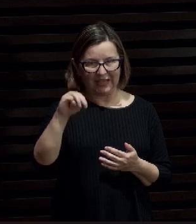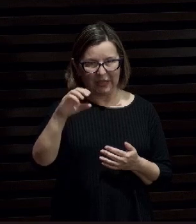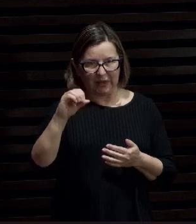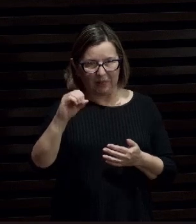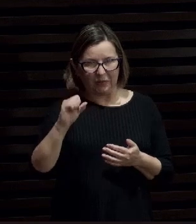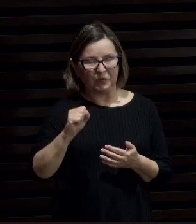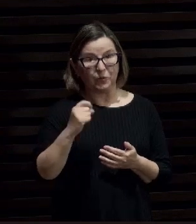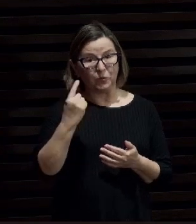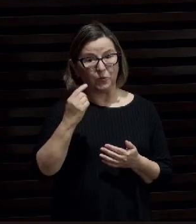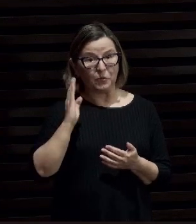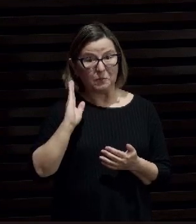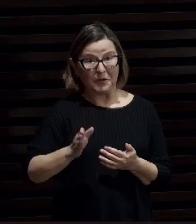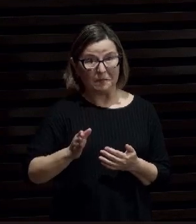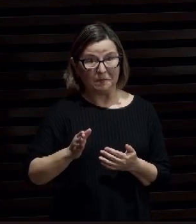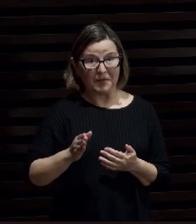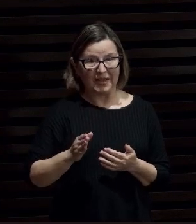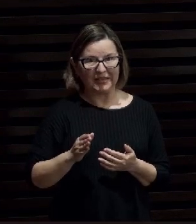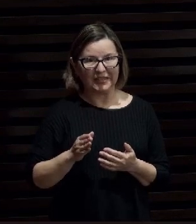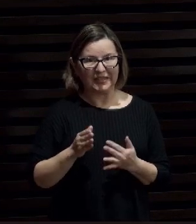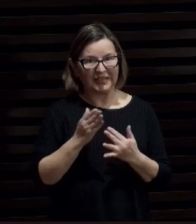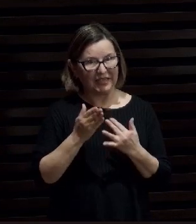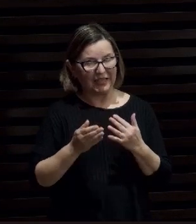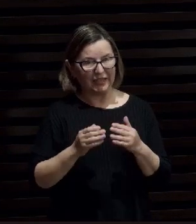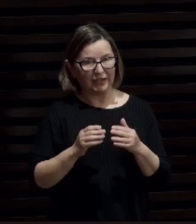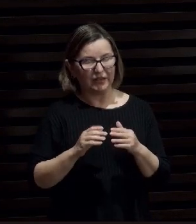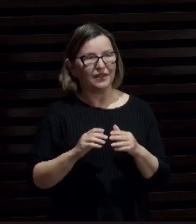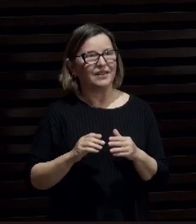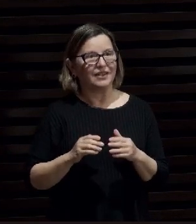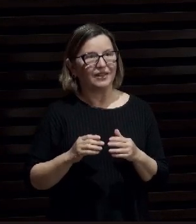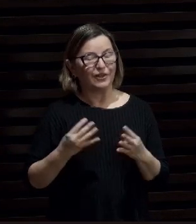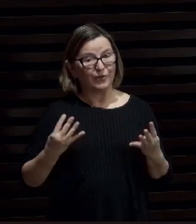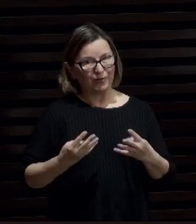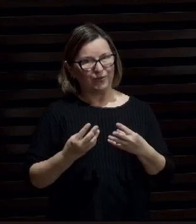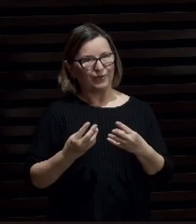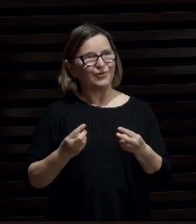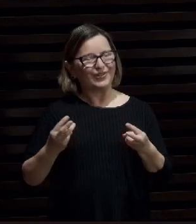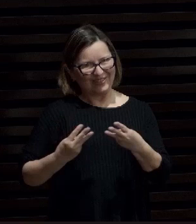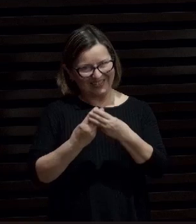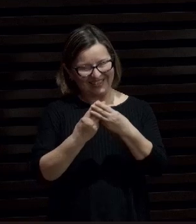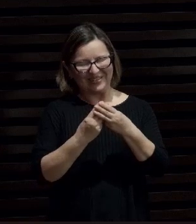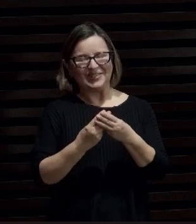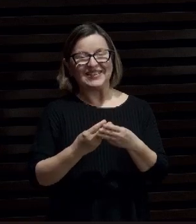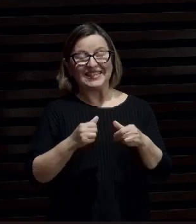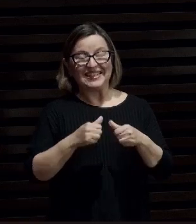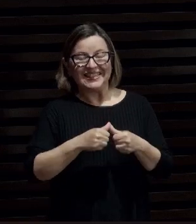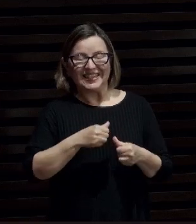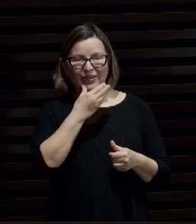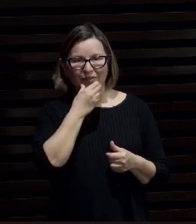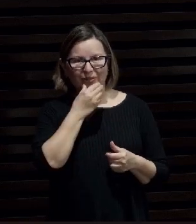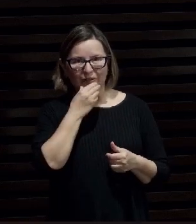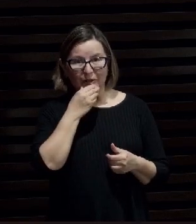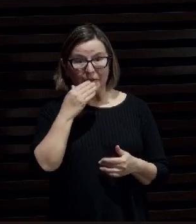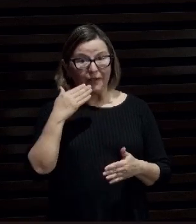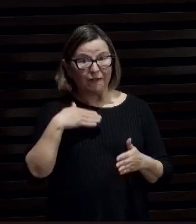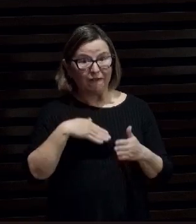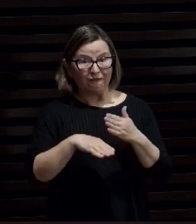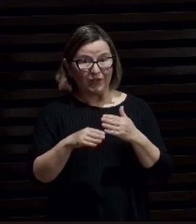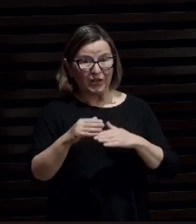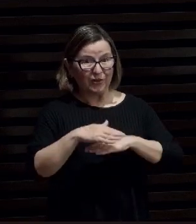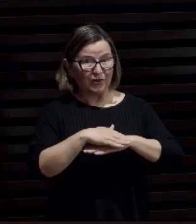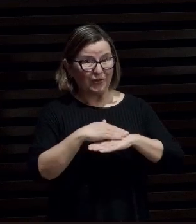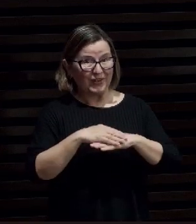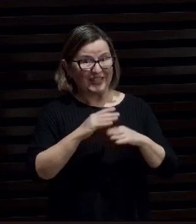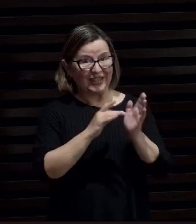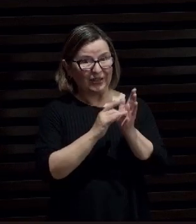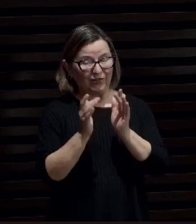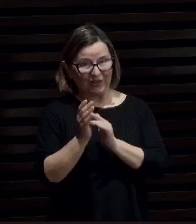judeus. Este, de noite, foi ter com Jesus e lhe disse: Rabi, sabemos